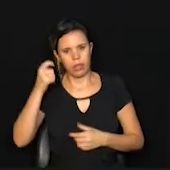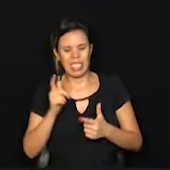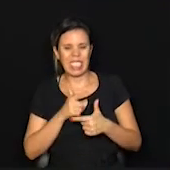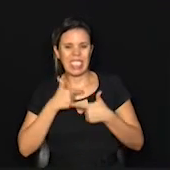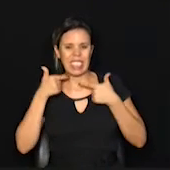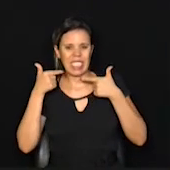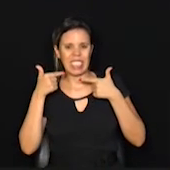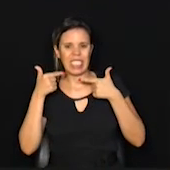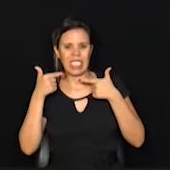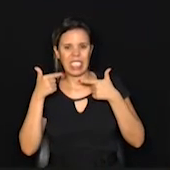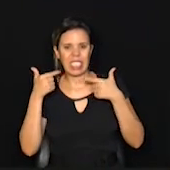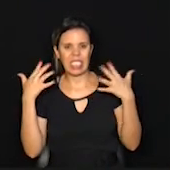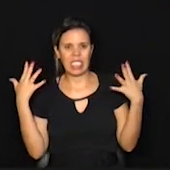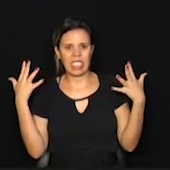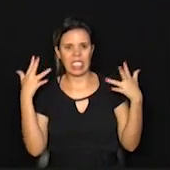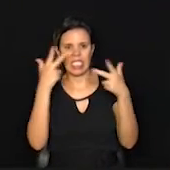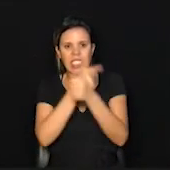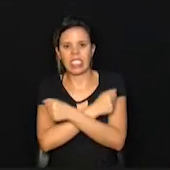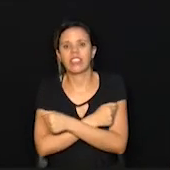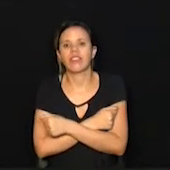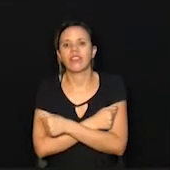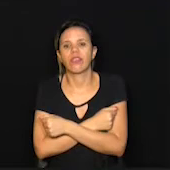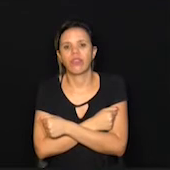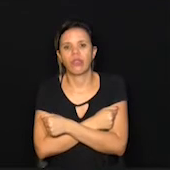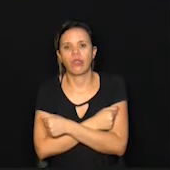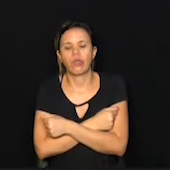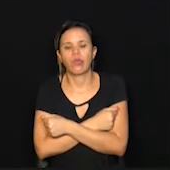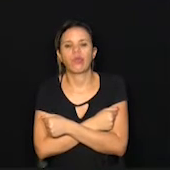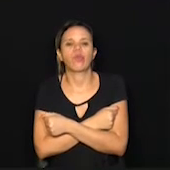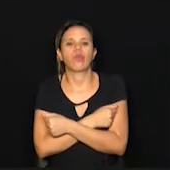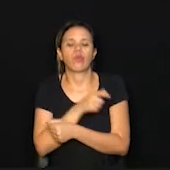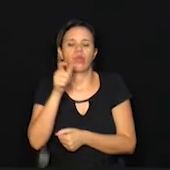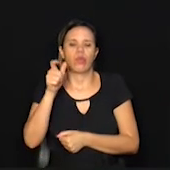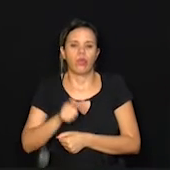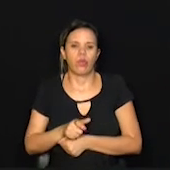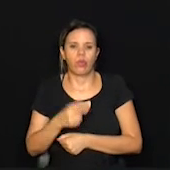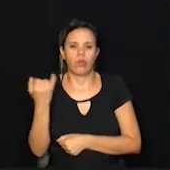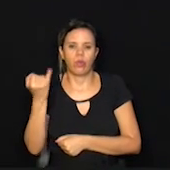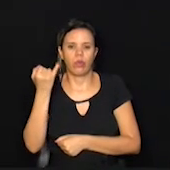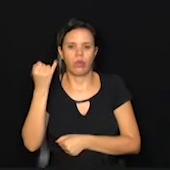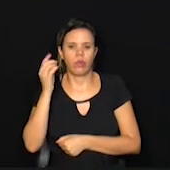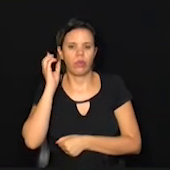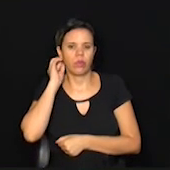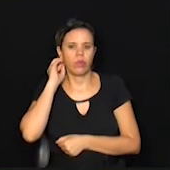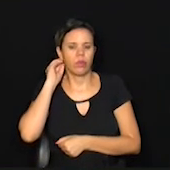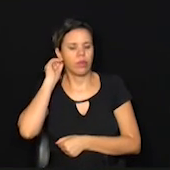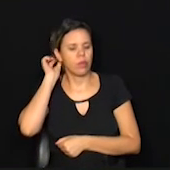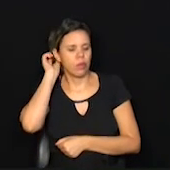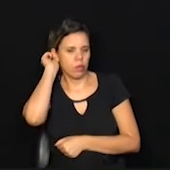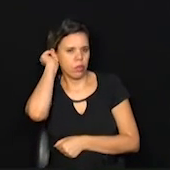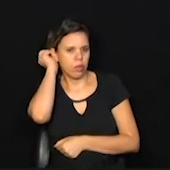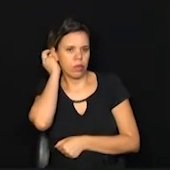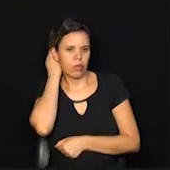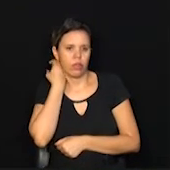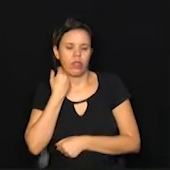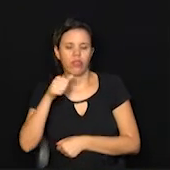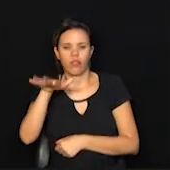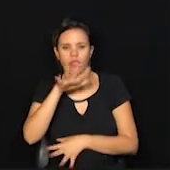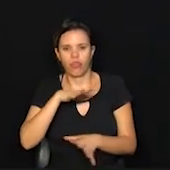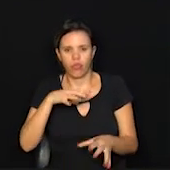sorriso lindíssimo e enfim é uma outra figura muito muito importante e de maneira geral